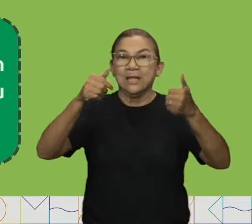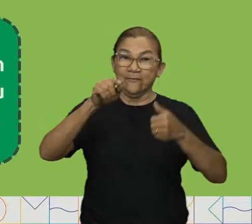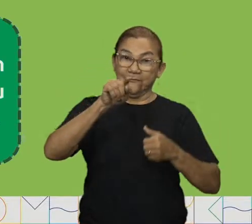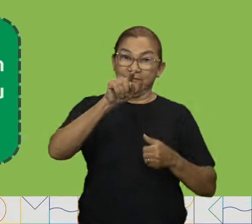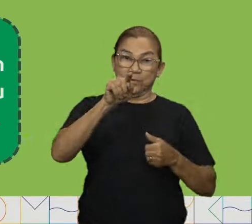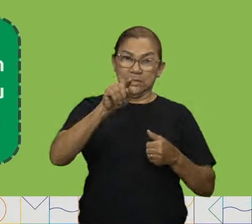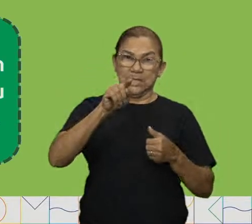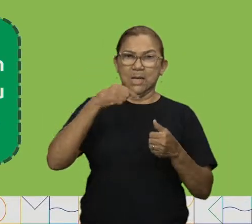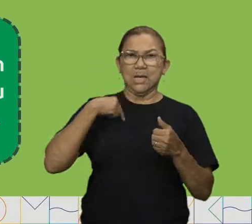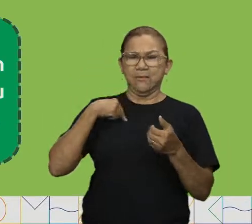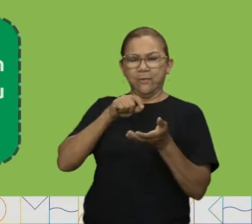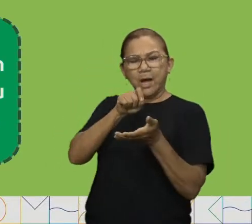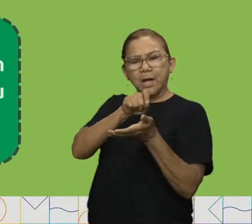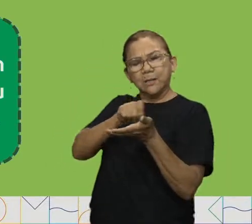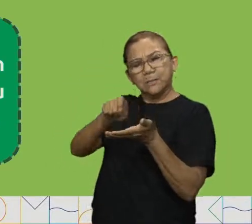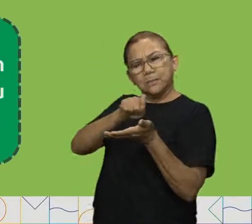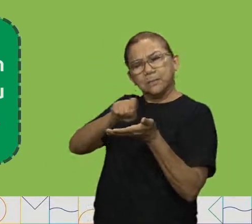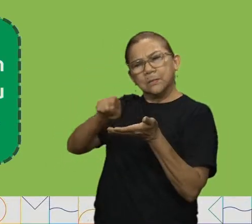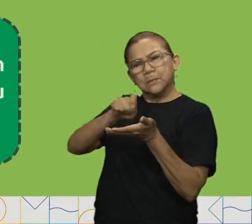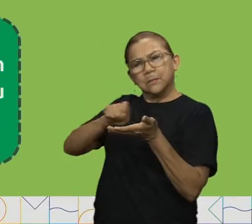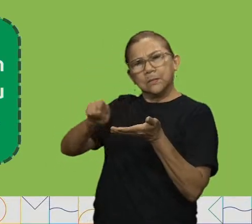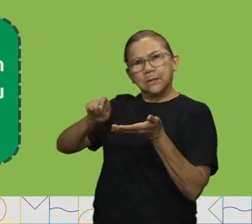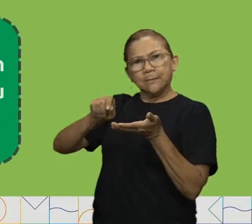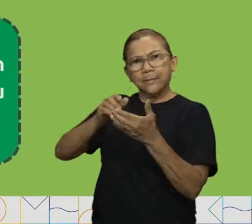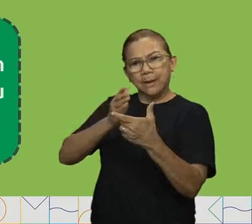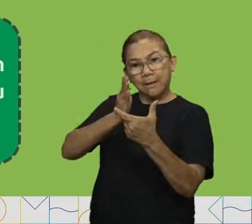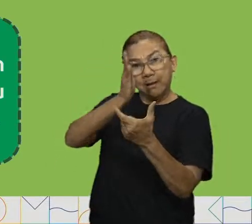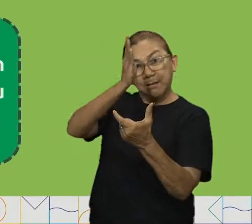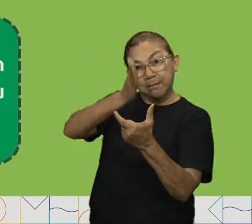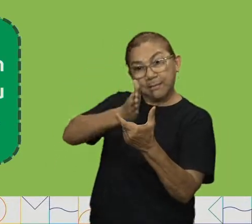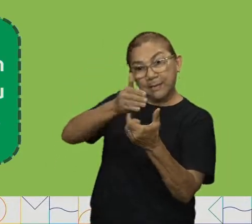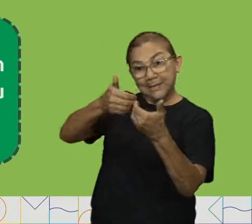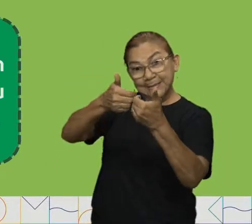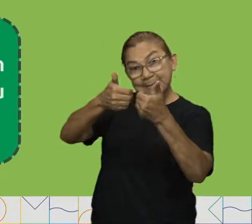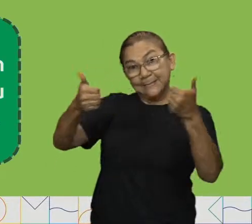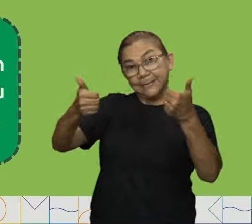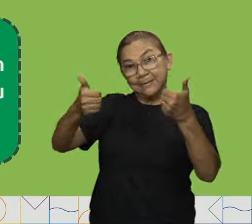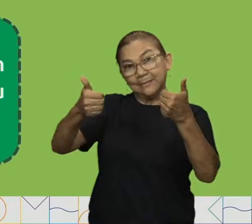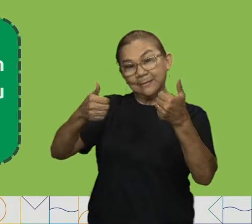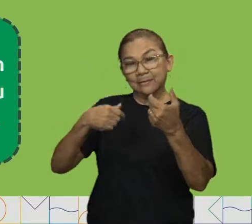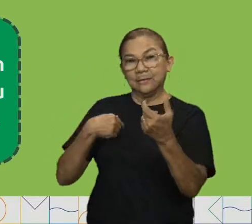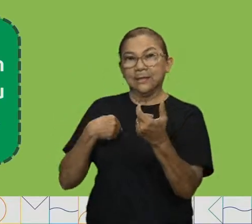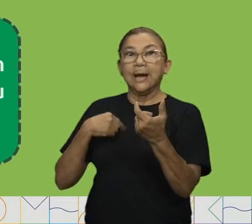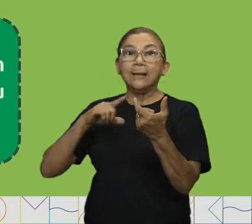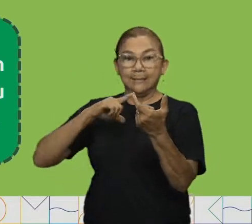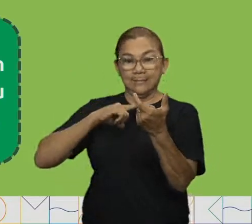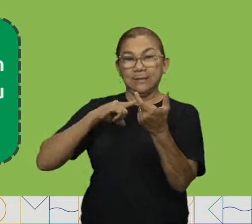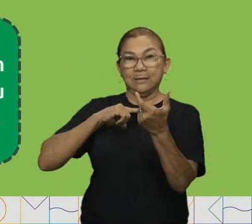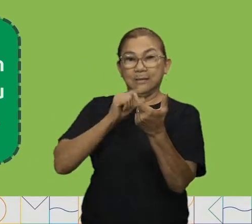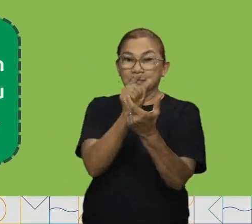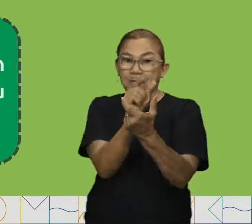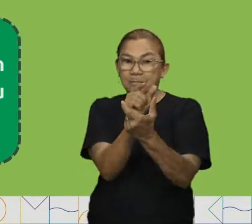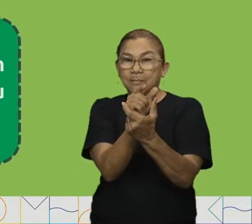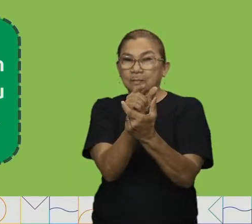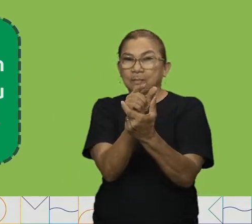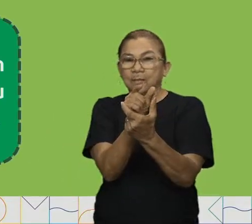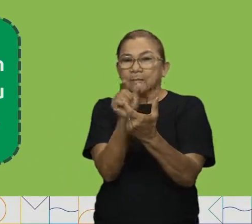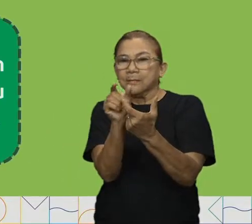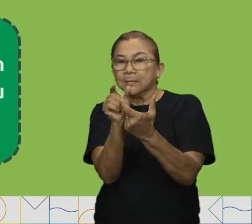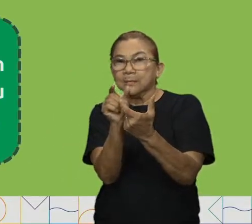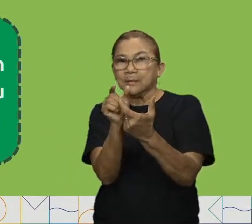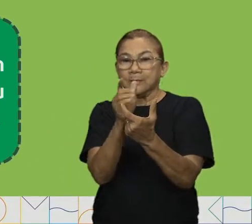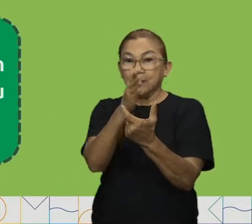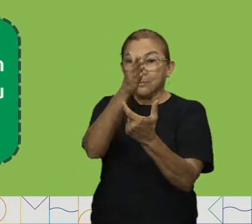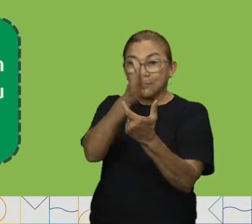forem separar, vocês vão ter que usá-lo, certo? Vale lembrar que não existe sílaba sem vogal. Quando